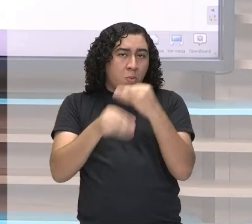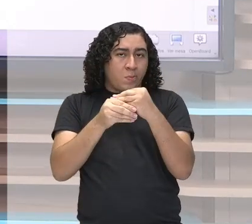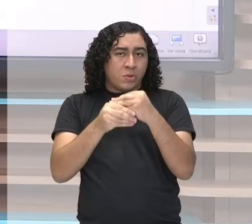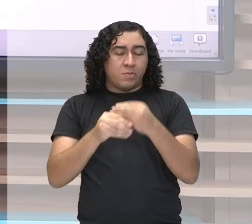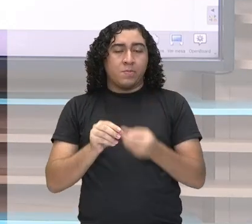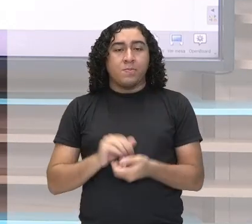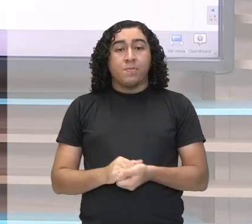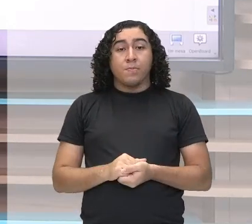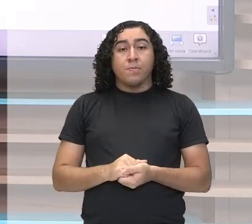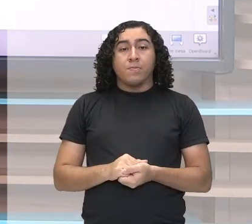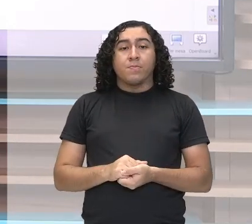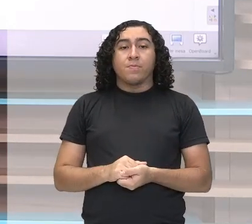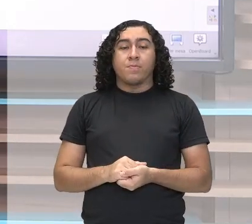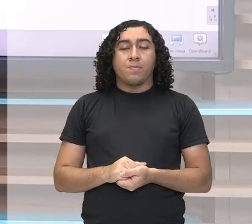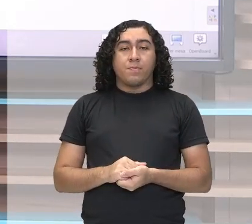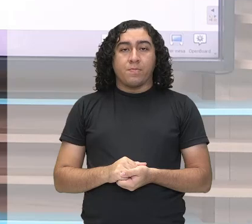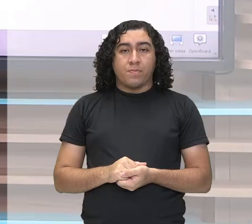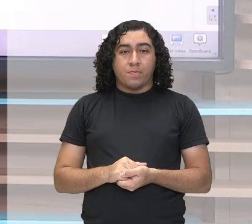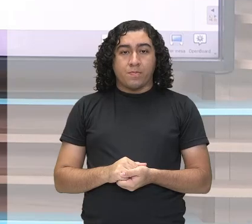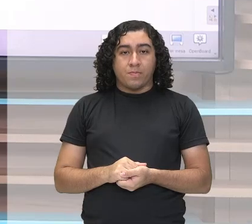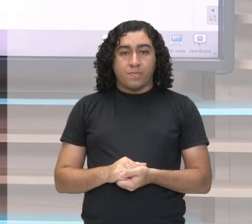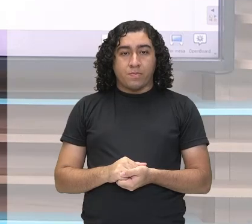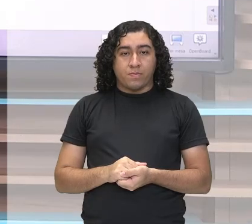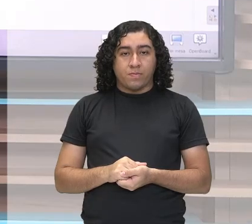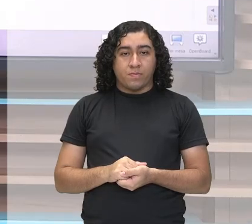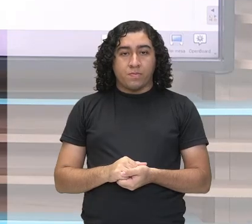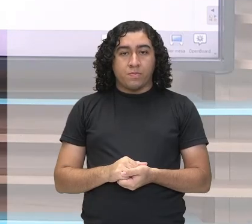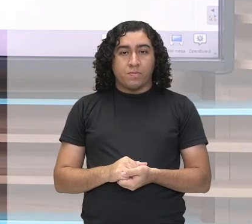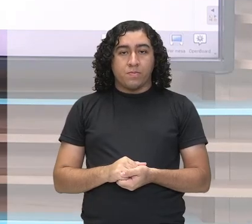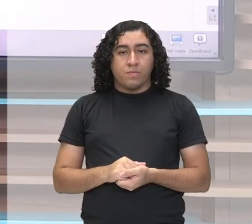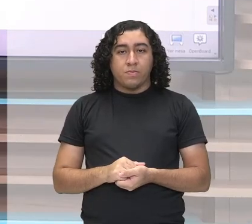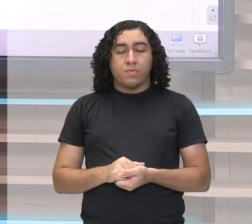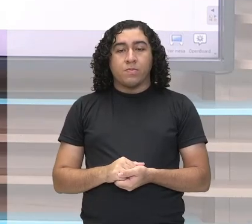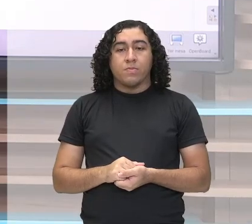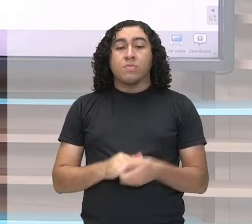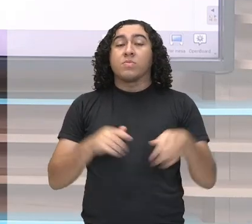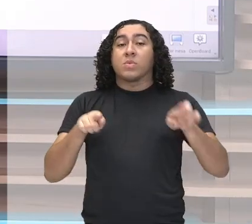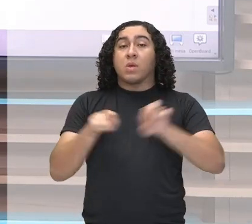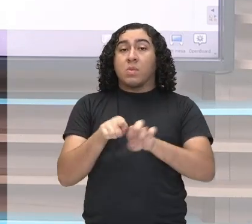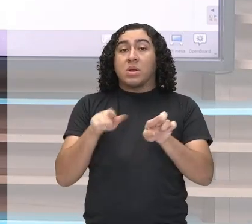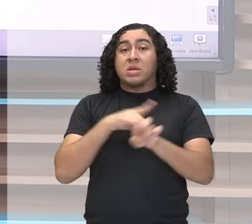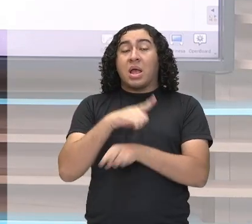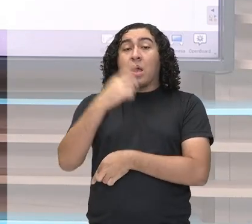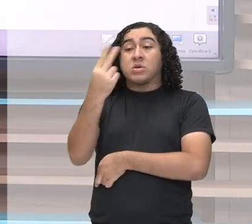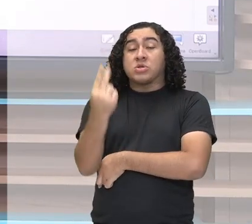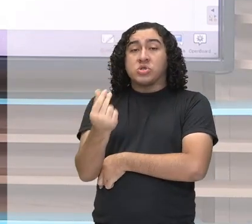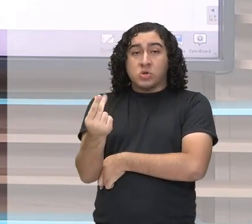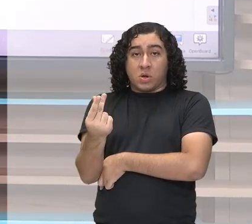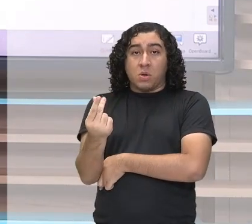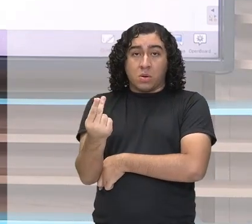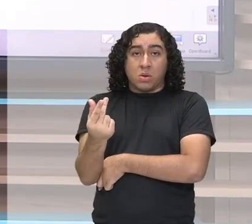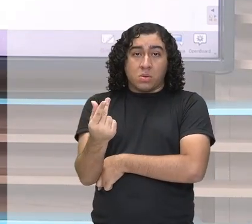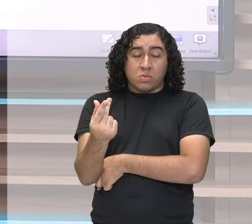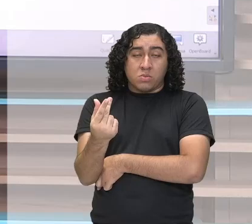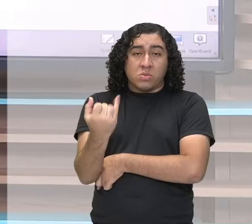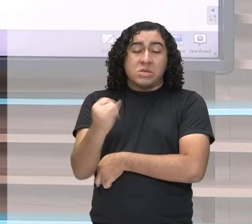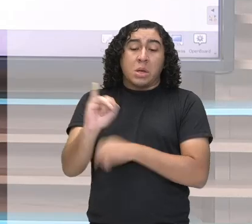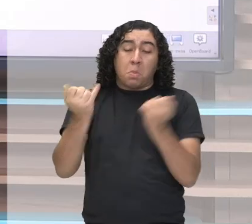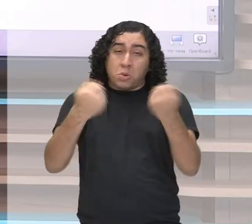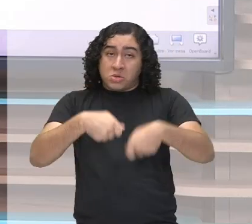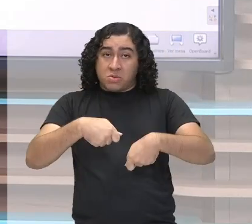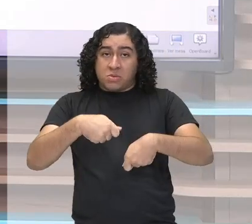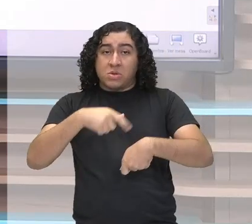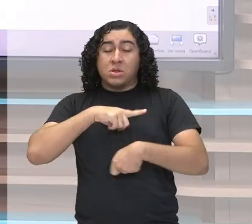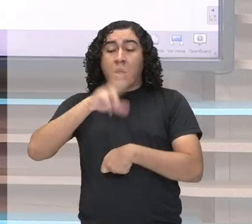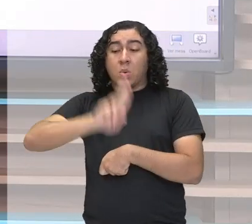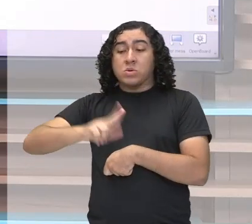de vida decente, onde nós vamos analisar a renda. E isso é visto a partir do PIB, que é